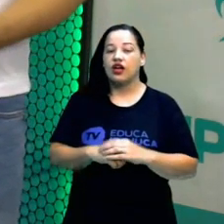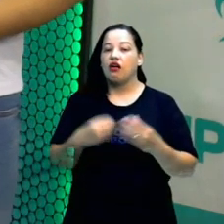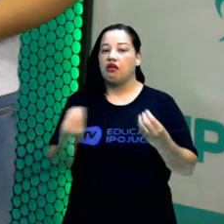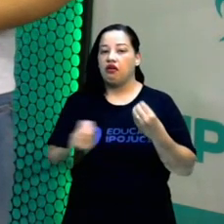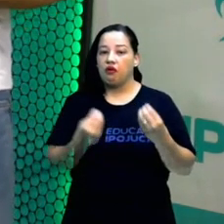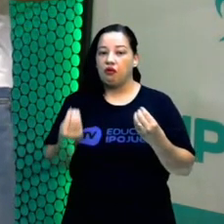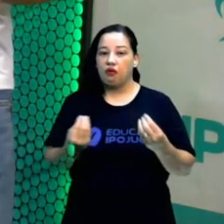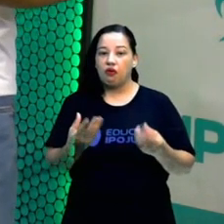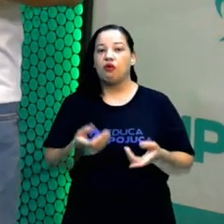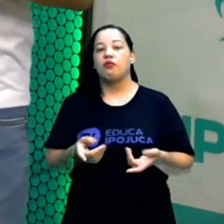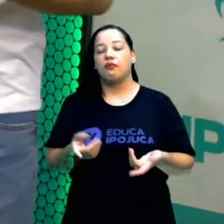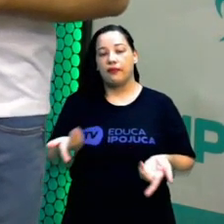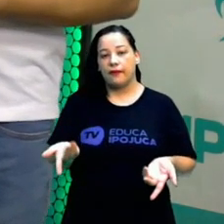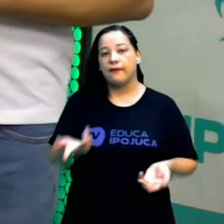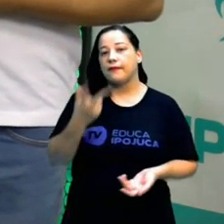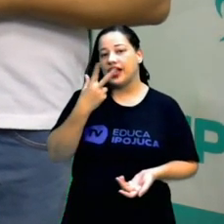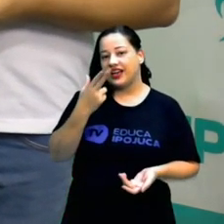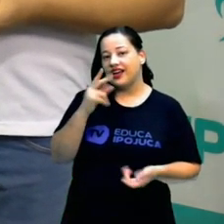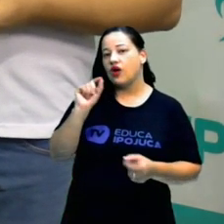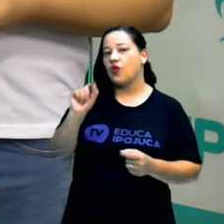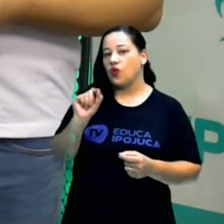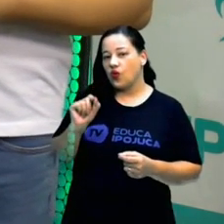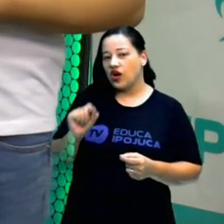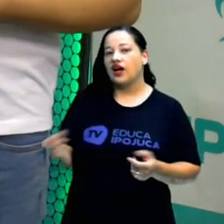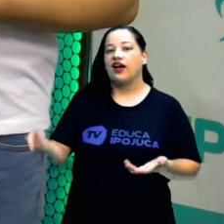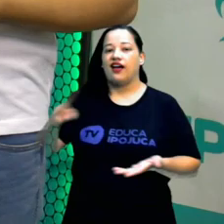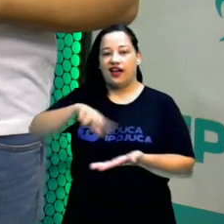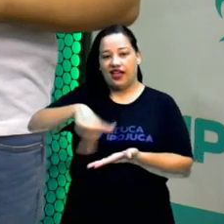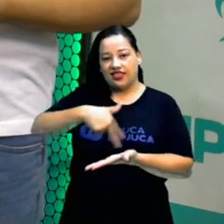que é justamente um passo que tem a ver com a dança.